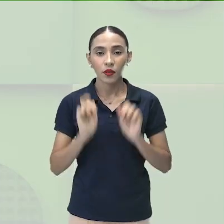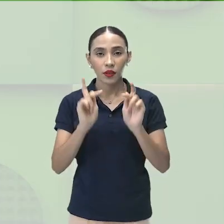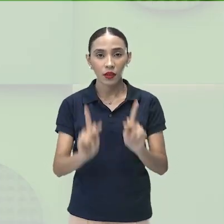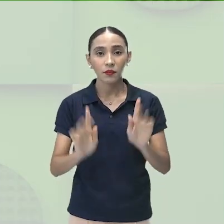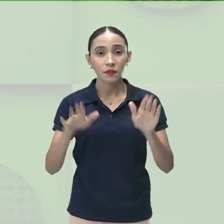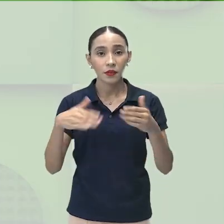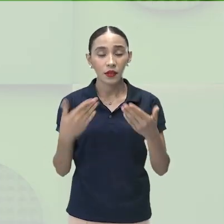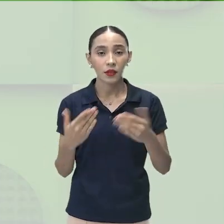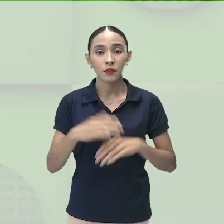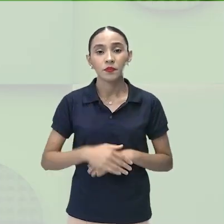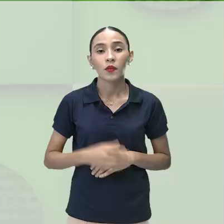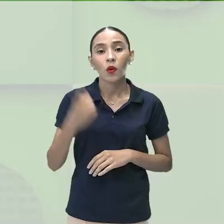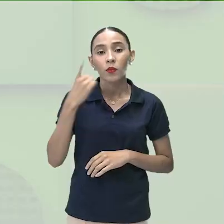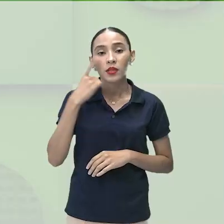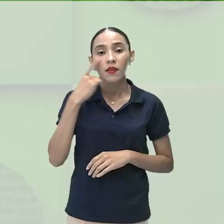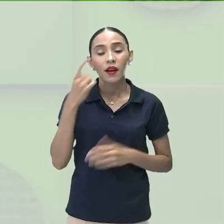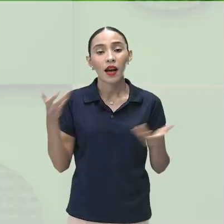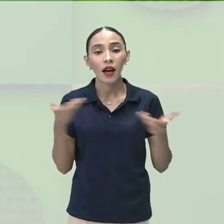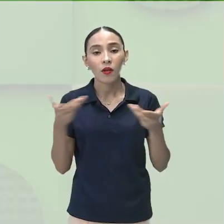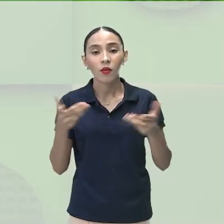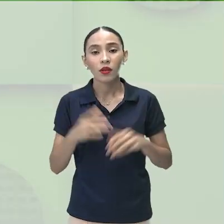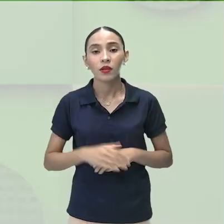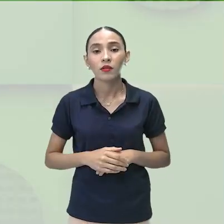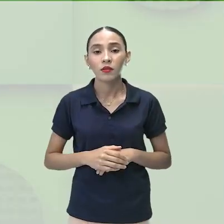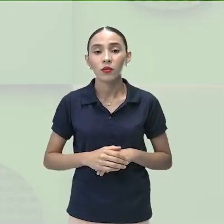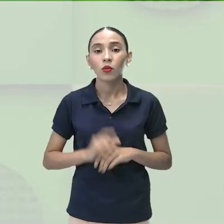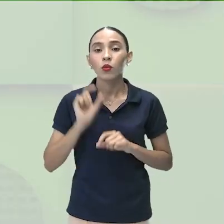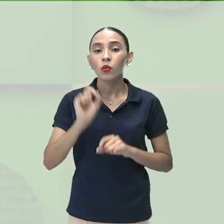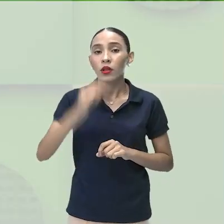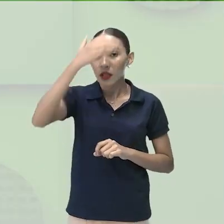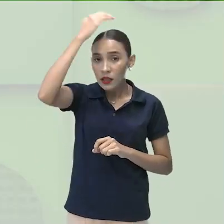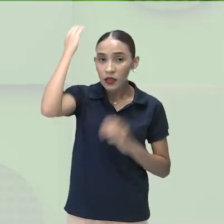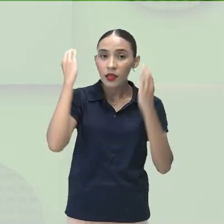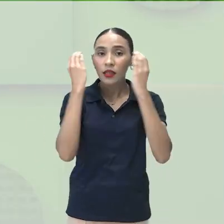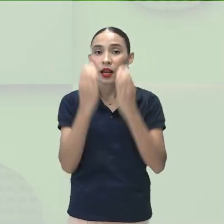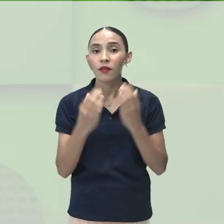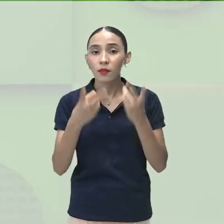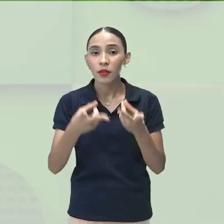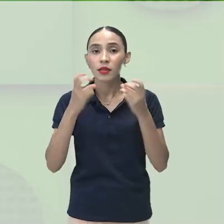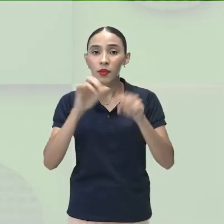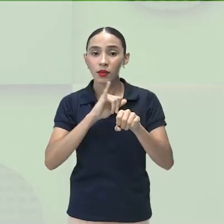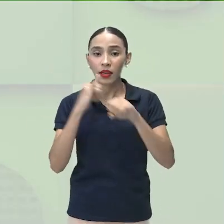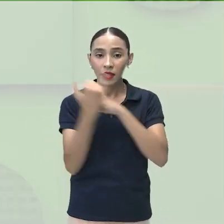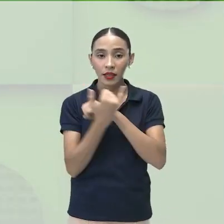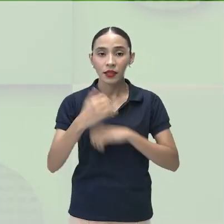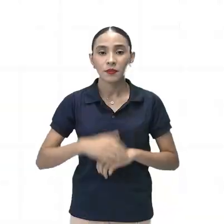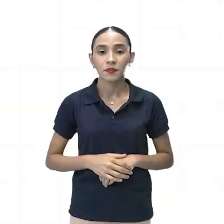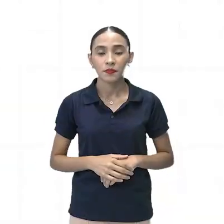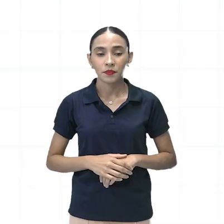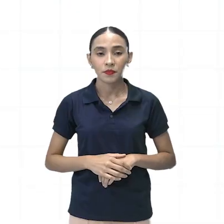Certo? Então, vamos observar aqui o que Darwin viu nas Ilhas de Galápagos. Vejam só.